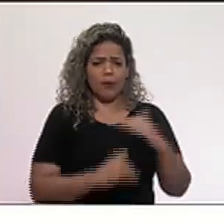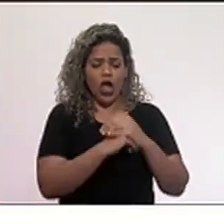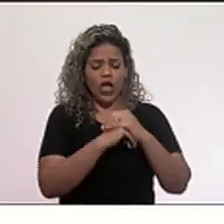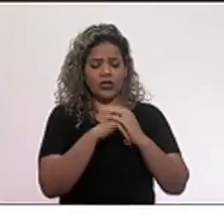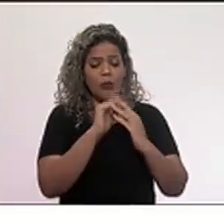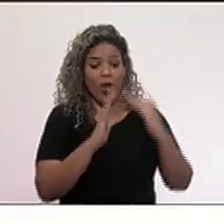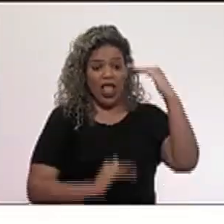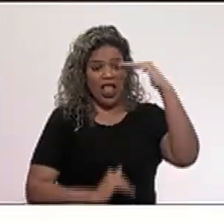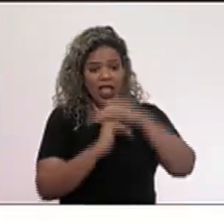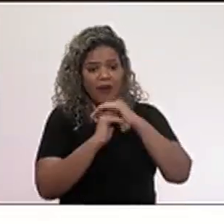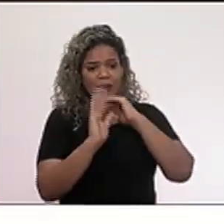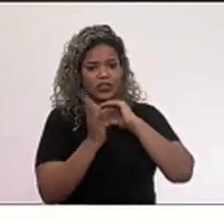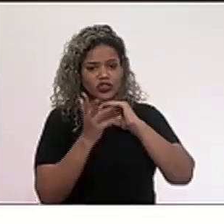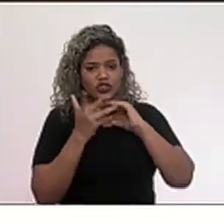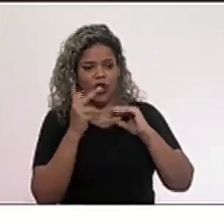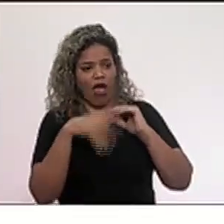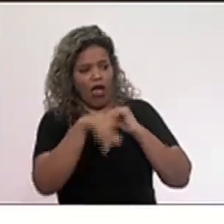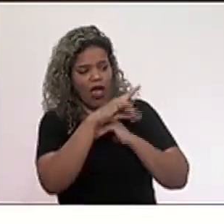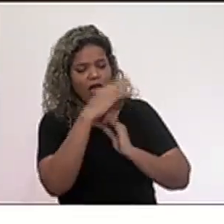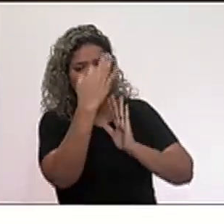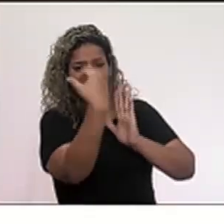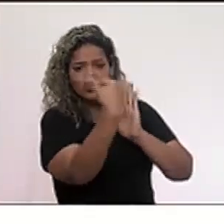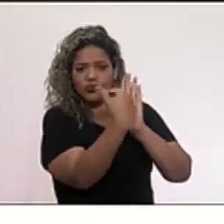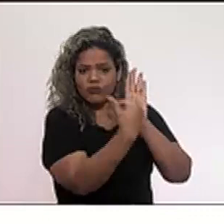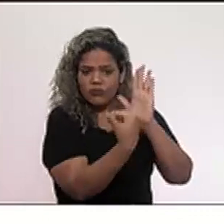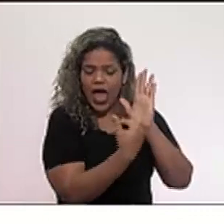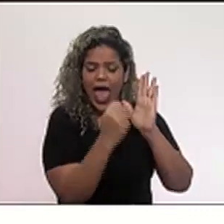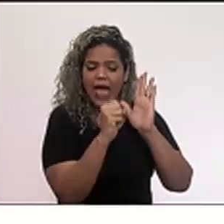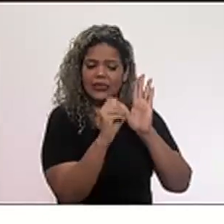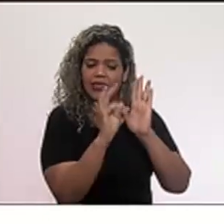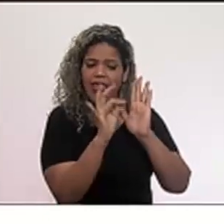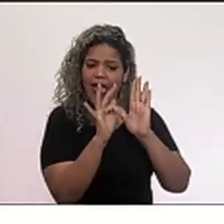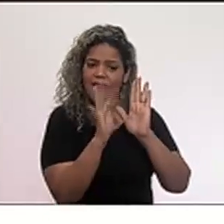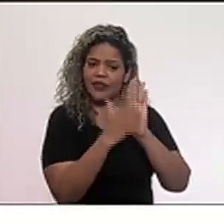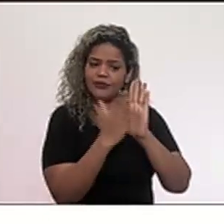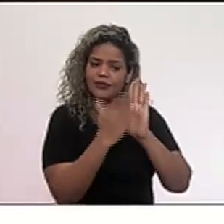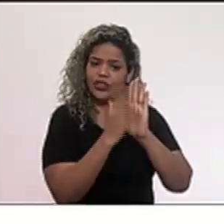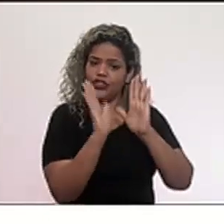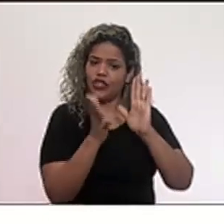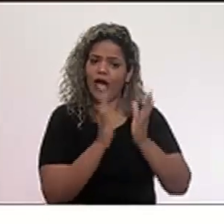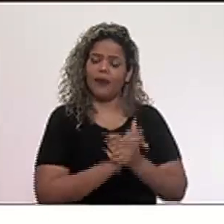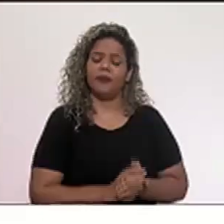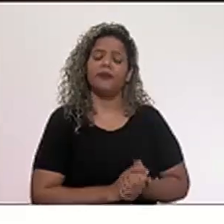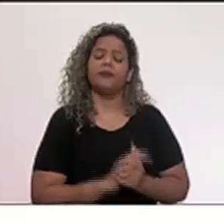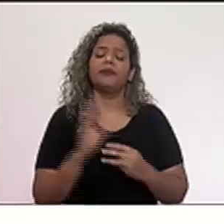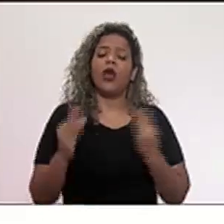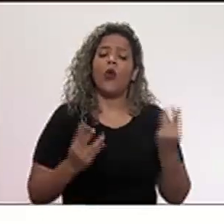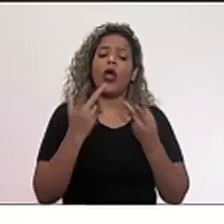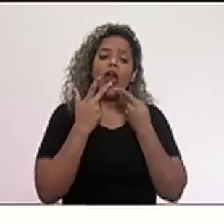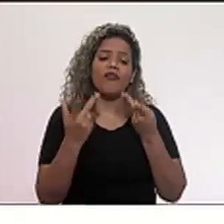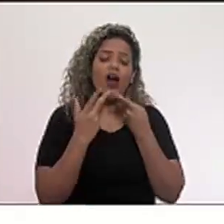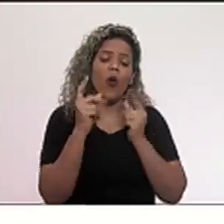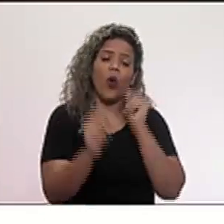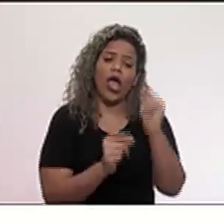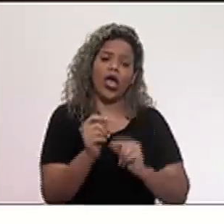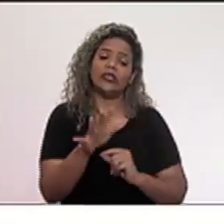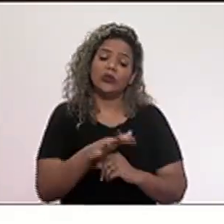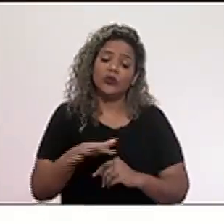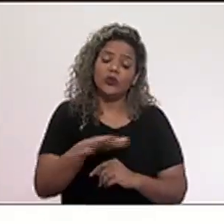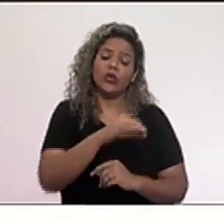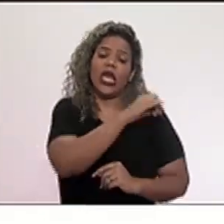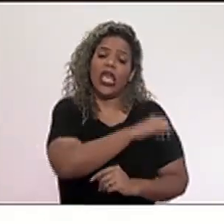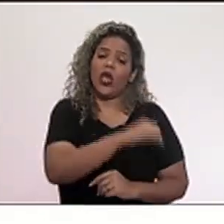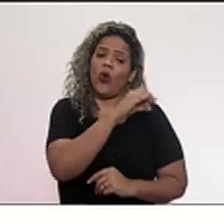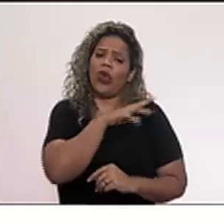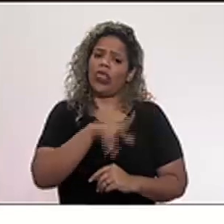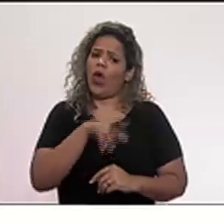limite estabelecido discricionariamente pelo STF. Eu quero dizer com isso que a situação do Rio de